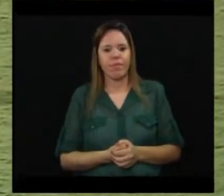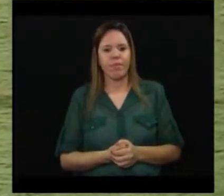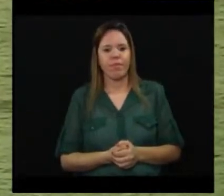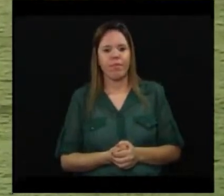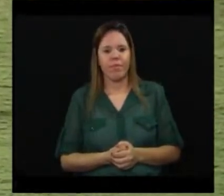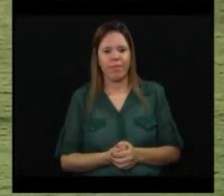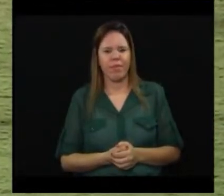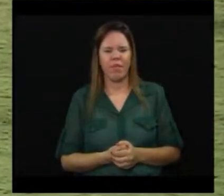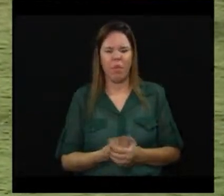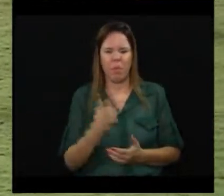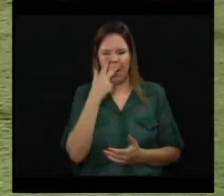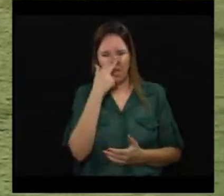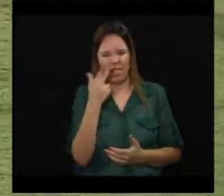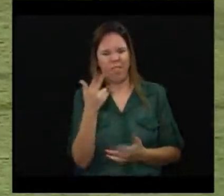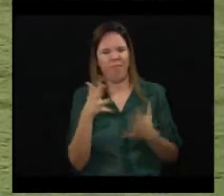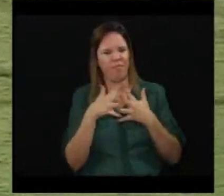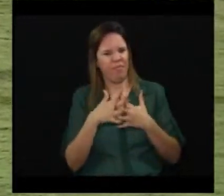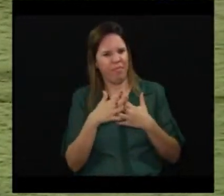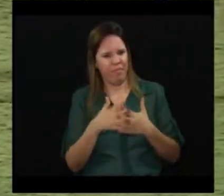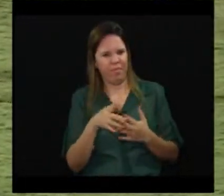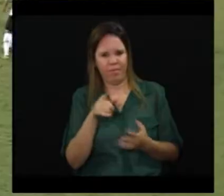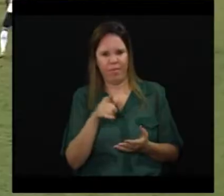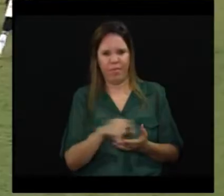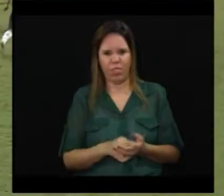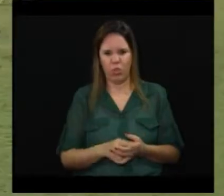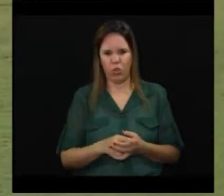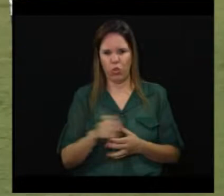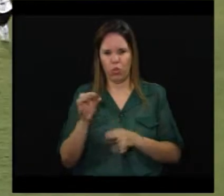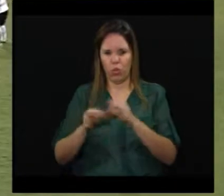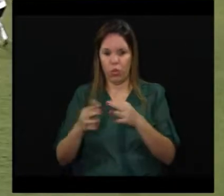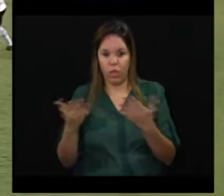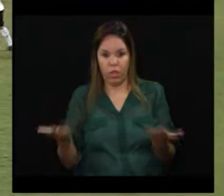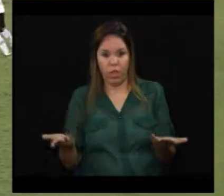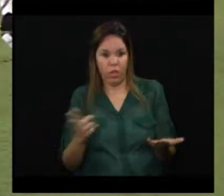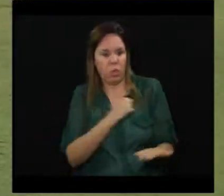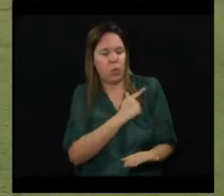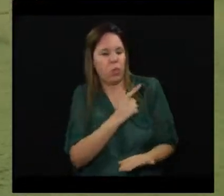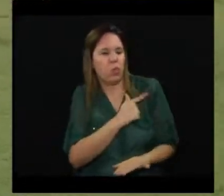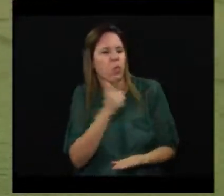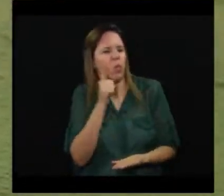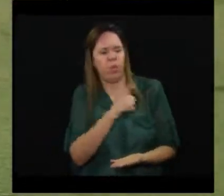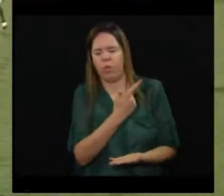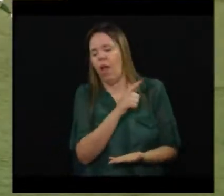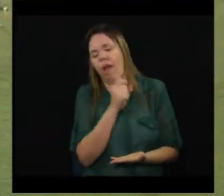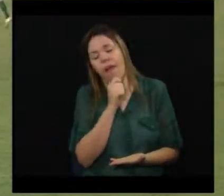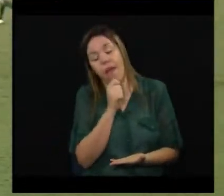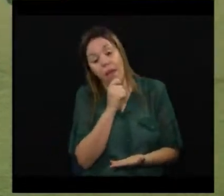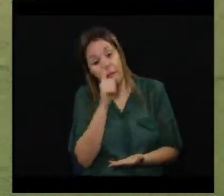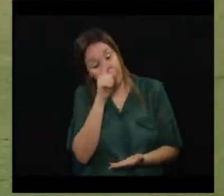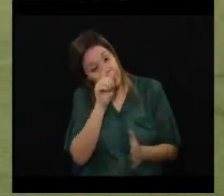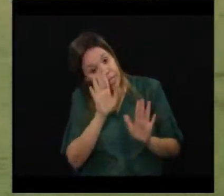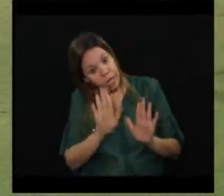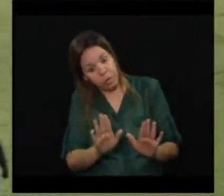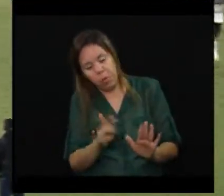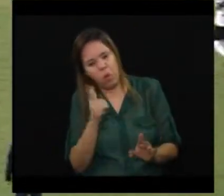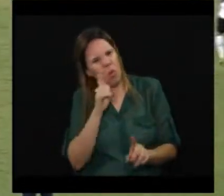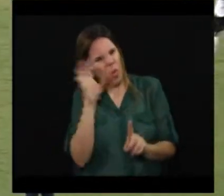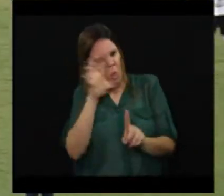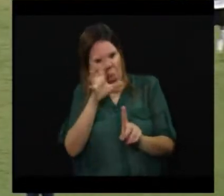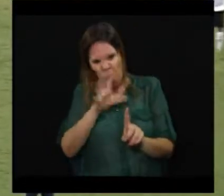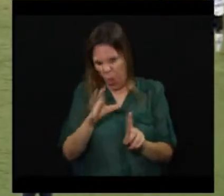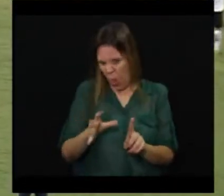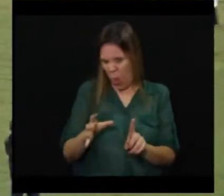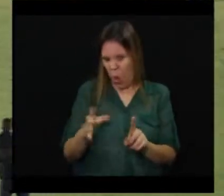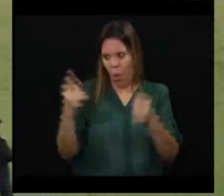Que trapalhada, senhor Léo Senolanda. O Bugre não chegava com perigo, não conseguiu pressionar o